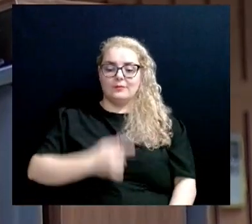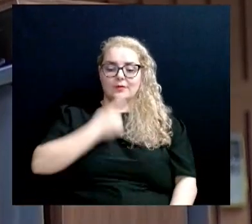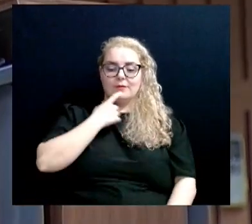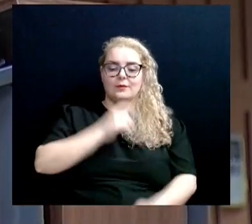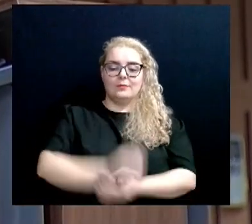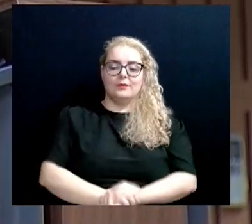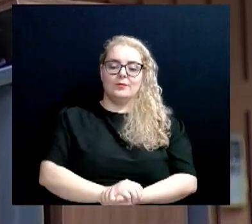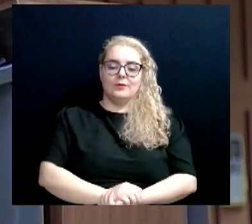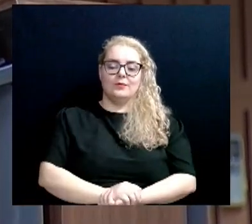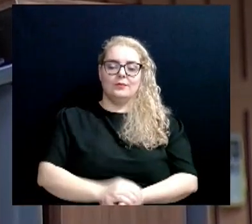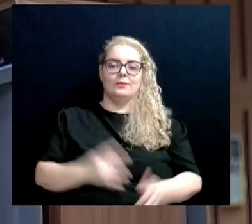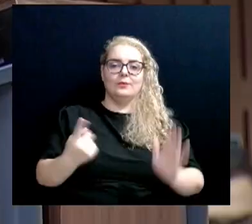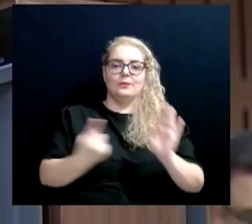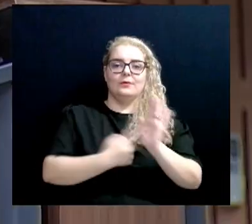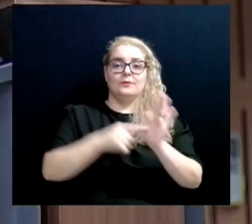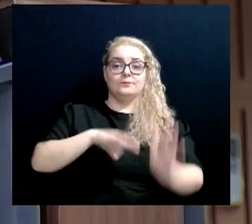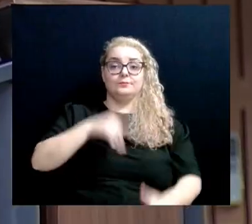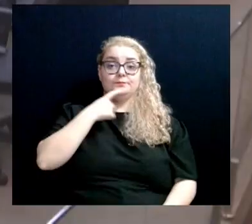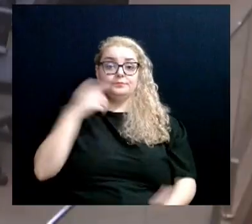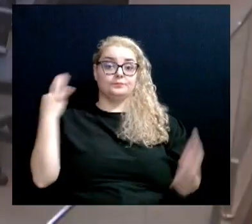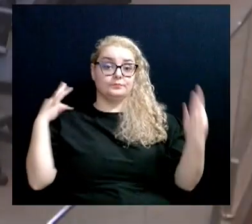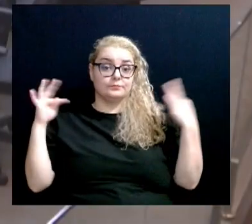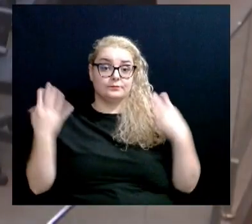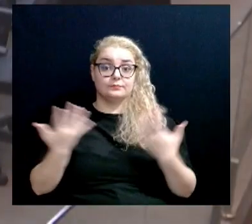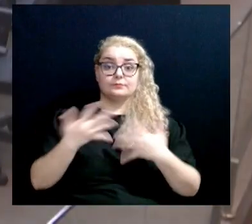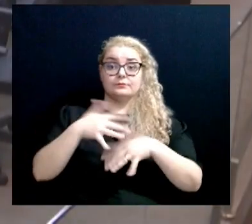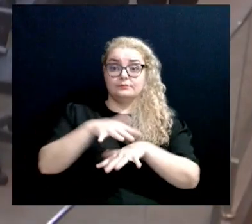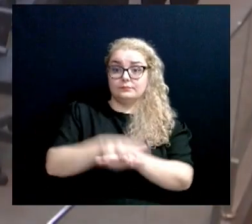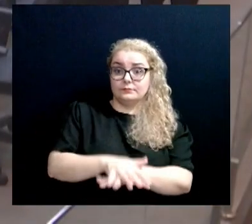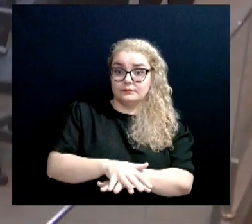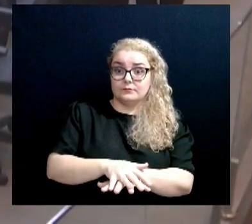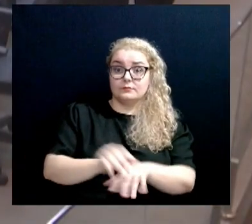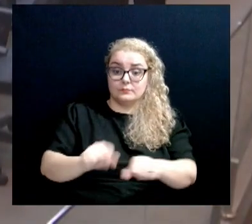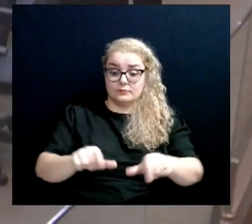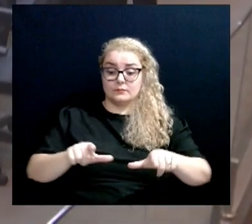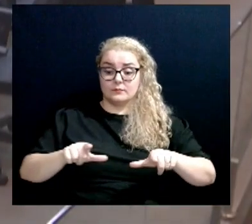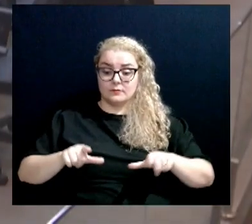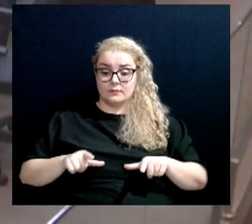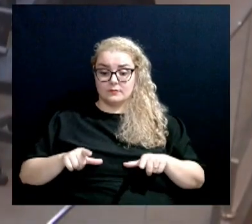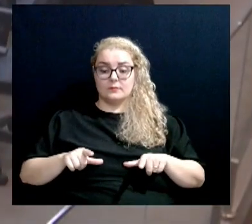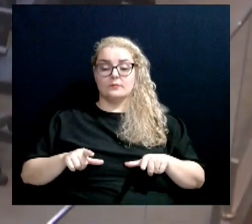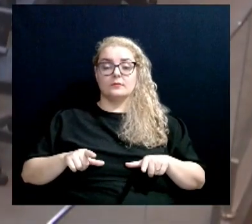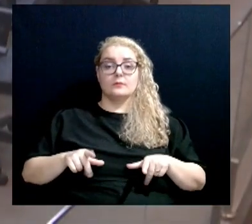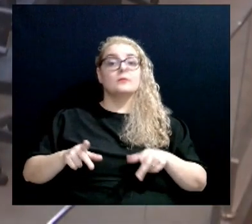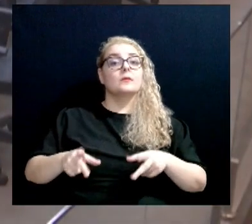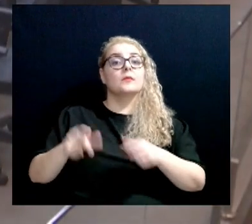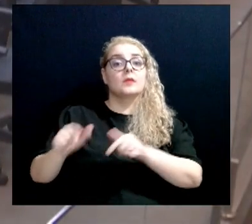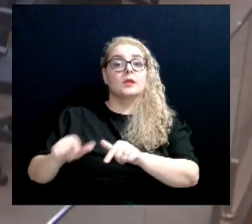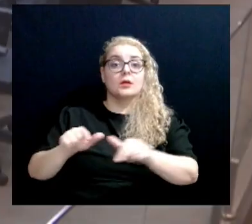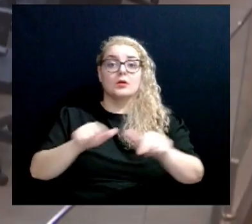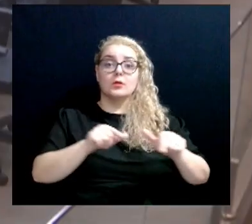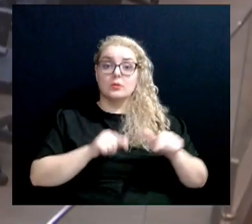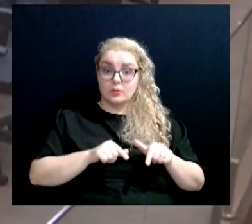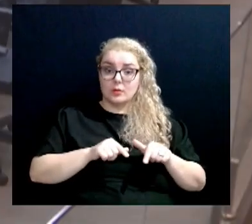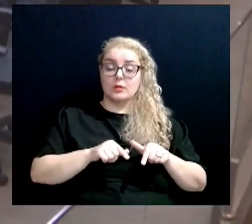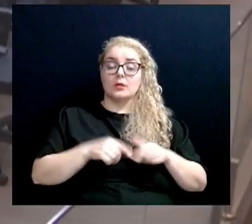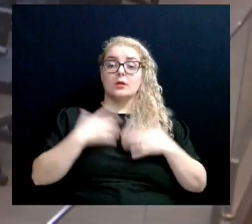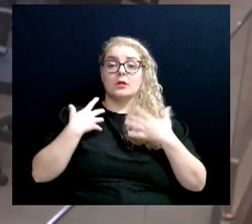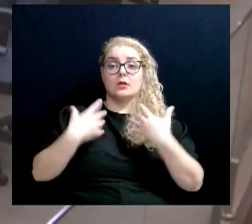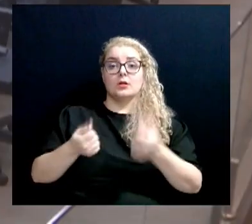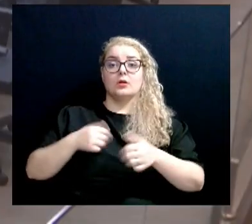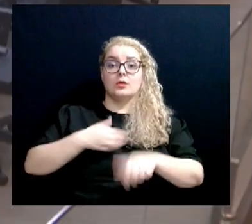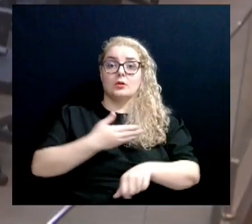selo Campinas de Turismo Inclusivo, uma certificação para reconhecer estabelecimentos que adotem